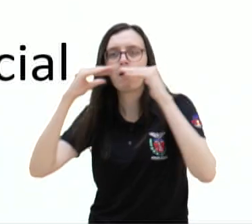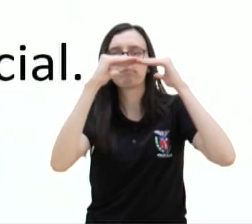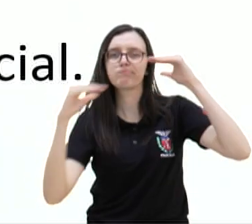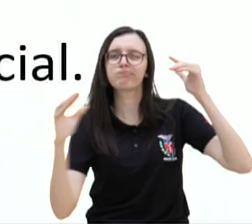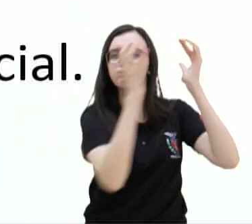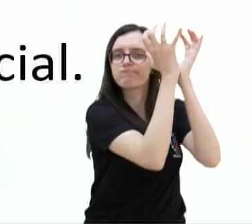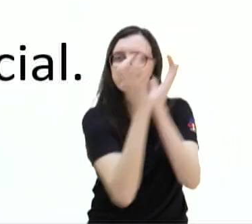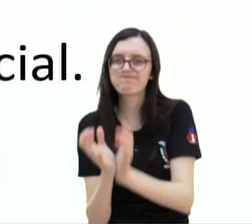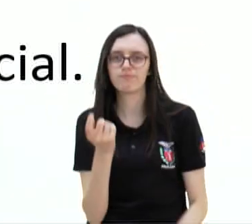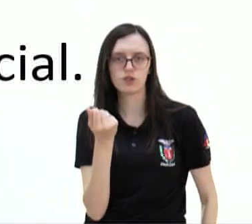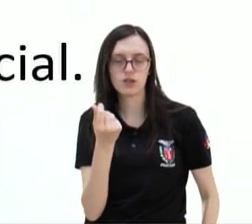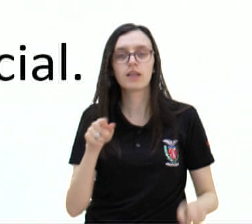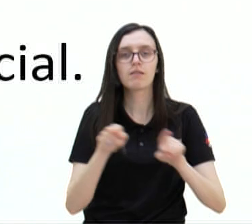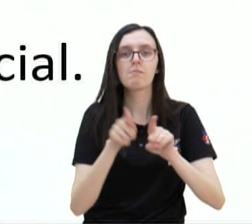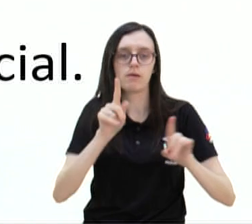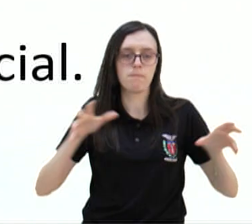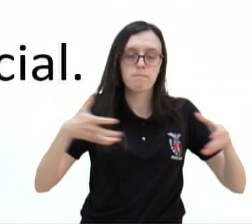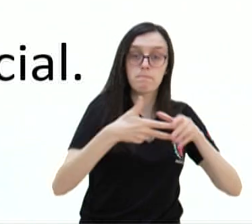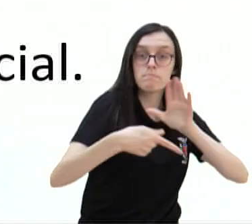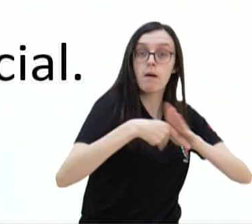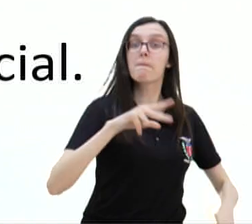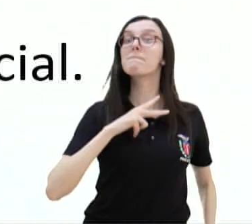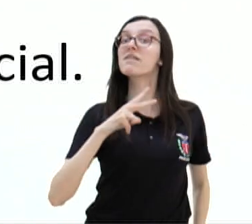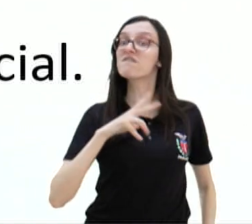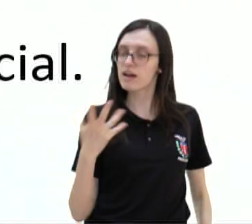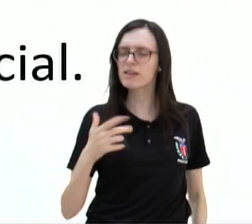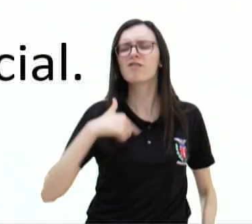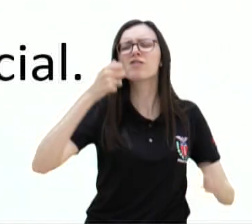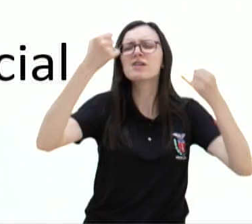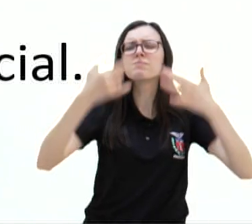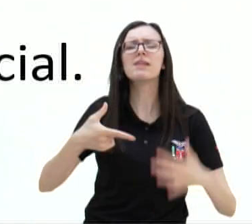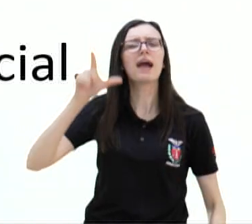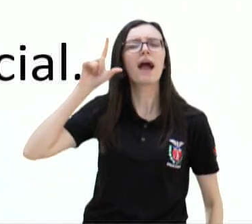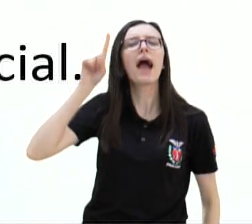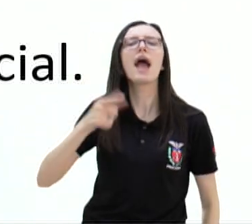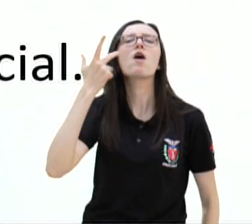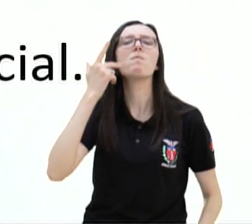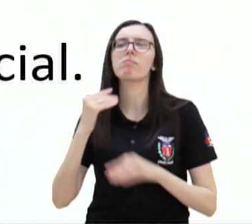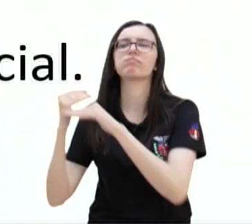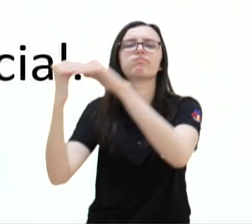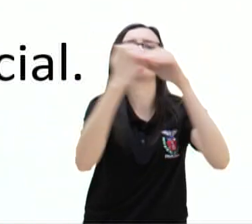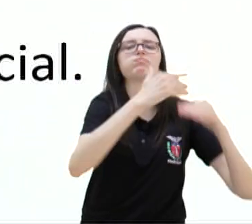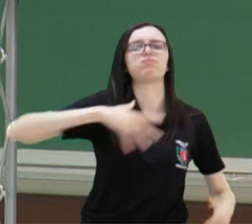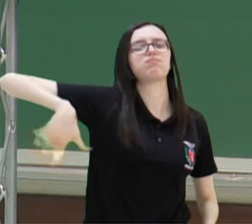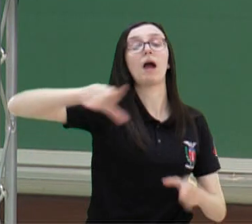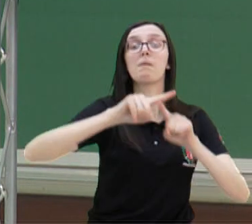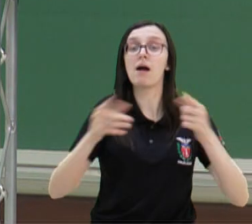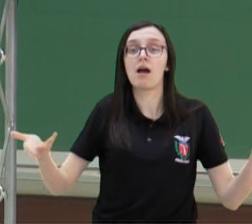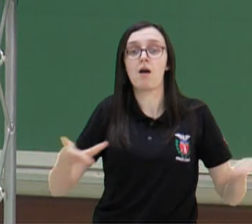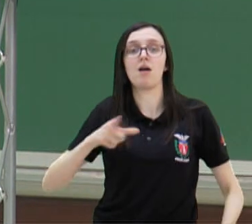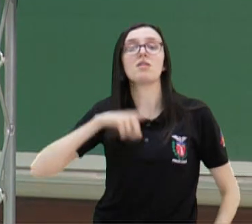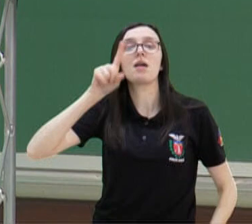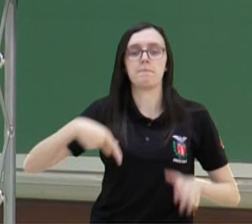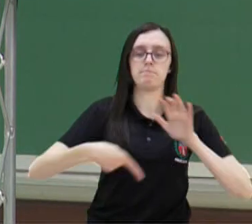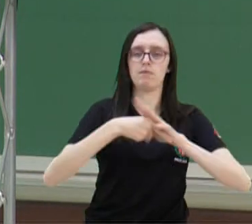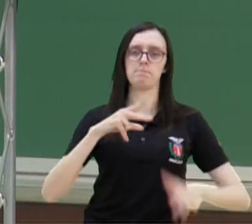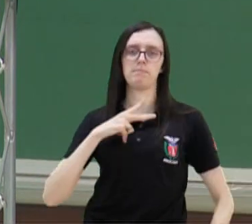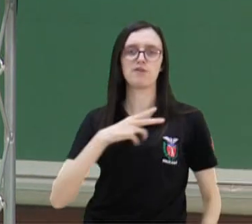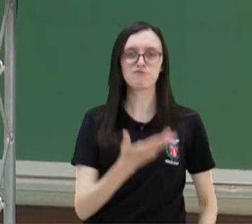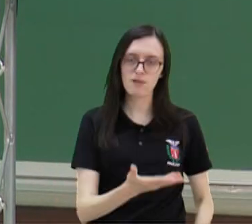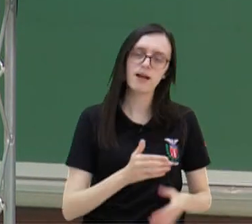disse, propriedade privada, como eu havia dito anteriormente, tudo era comum entre todos, só que agora existe a propriedade